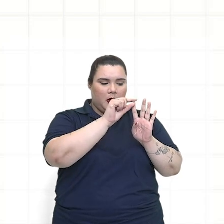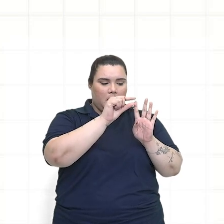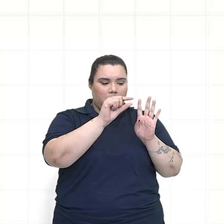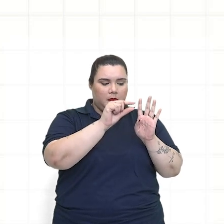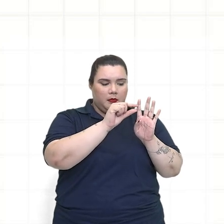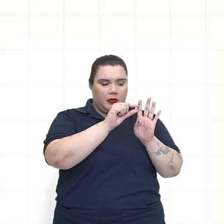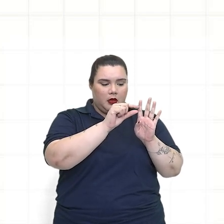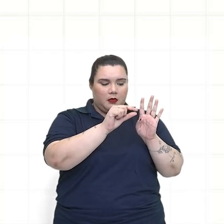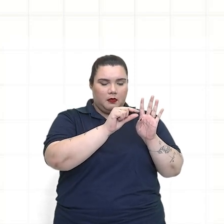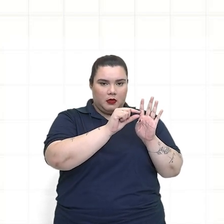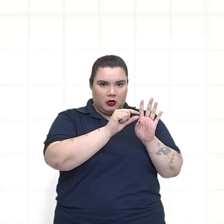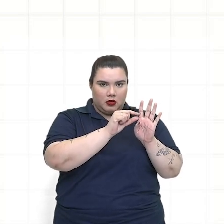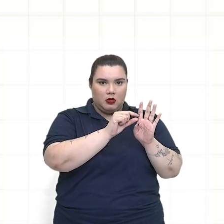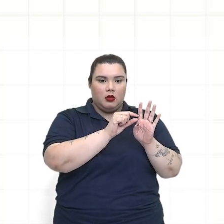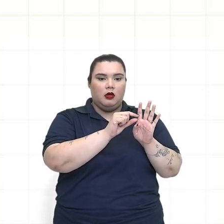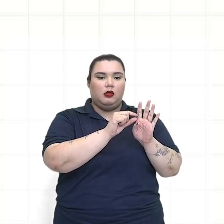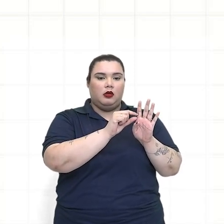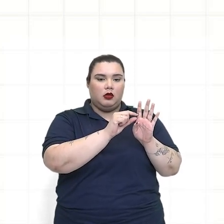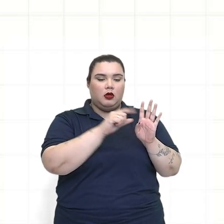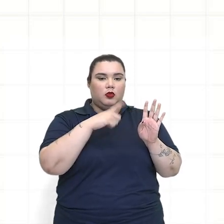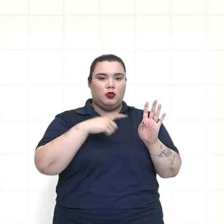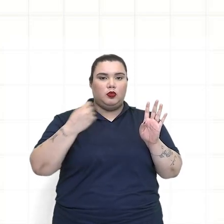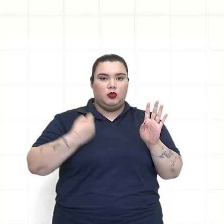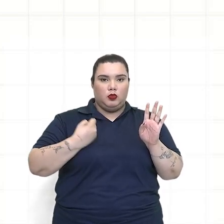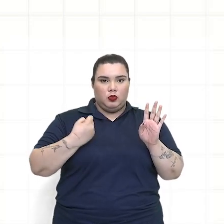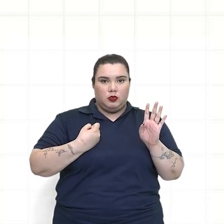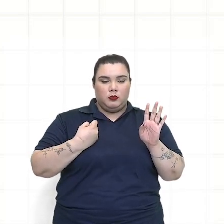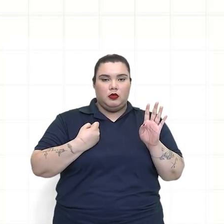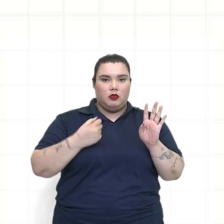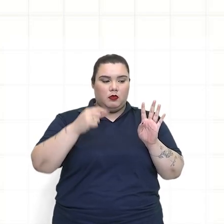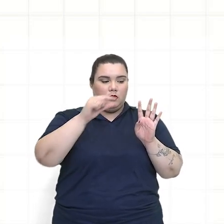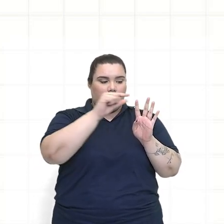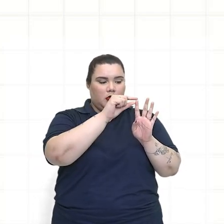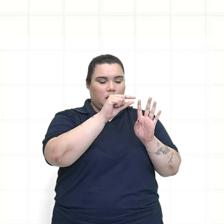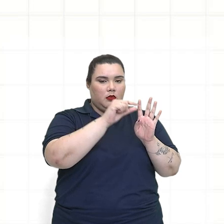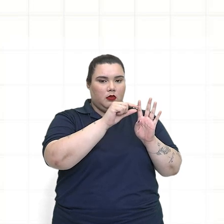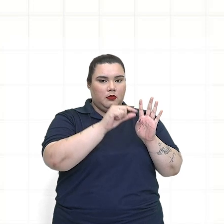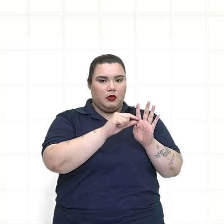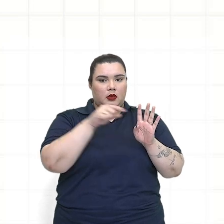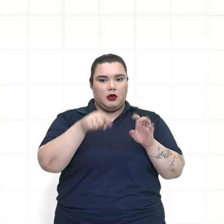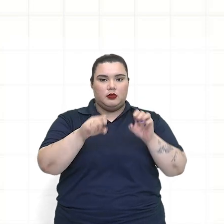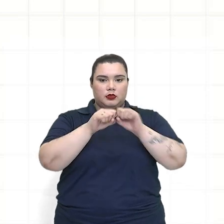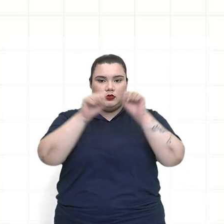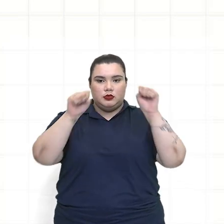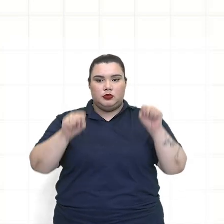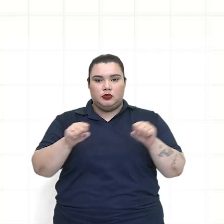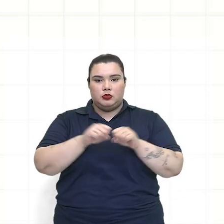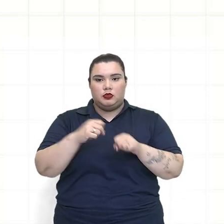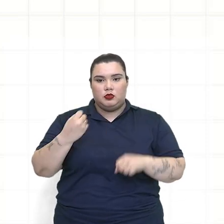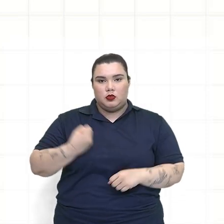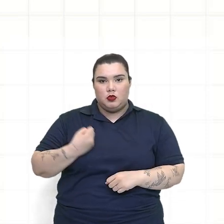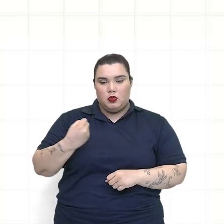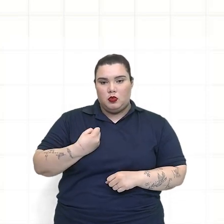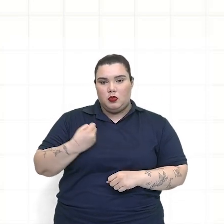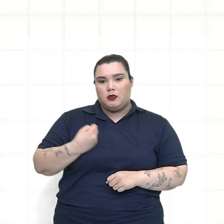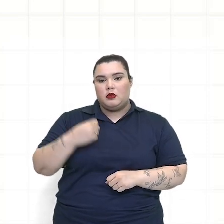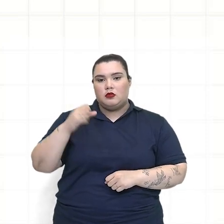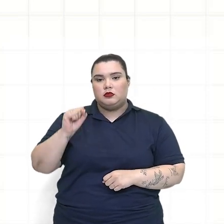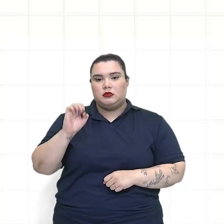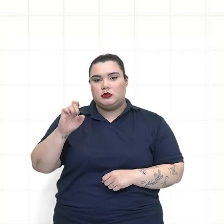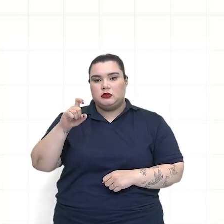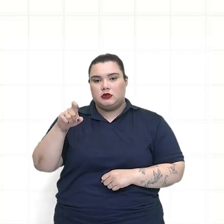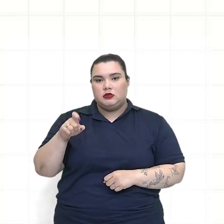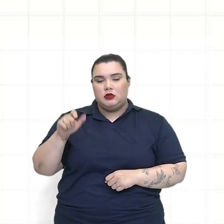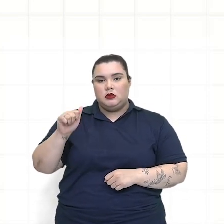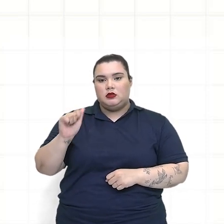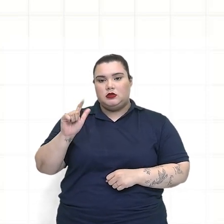pedaço, cada osso que forma o dedo, é o nome de falange. Então, ó, no sistema de numeração sexagesimal, baseado no número 60, usamos